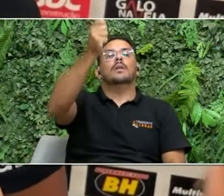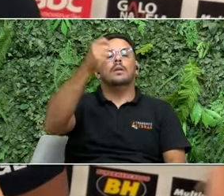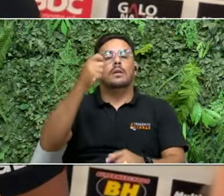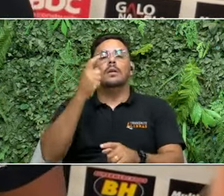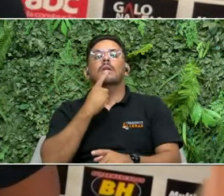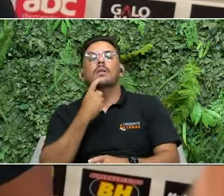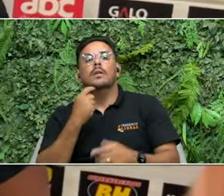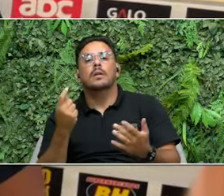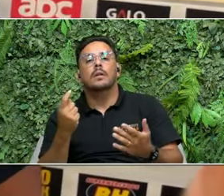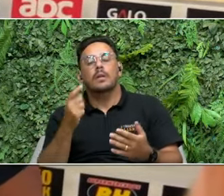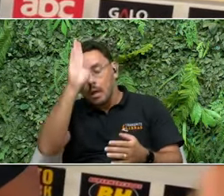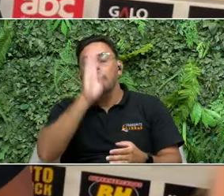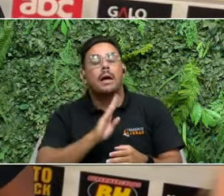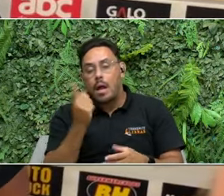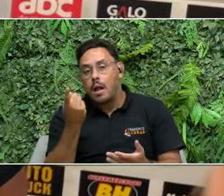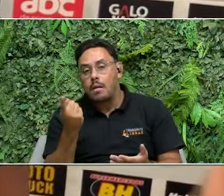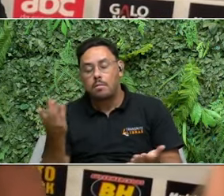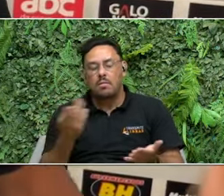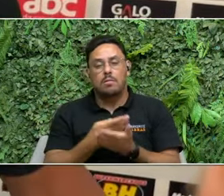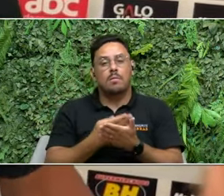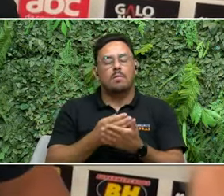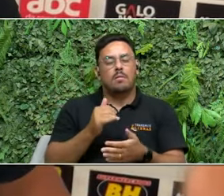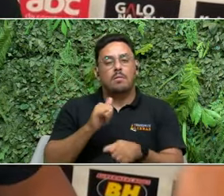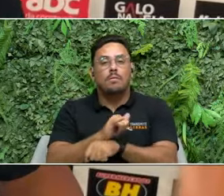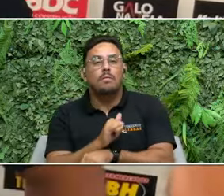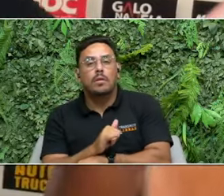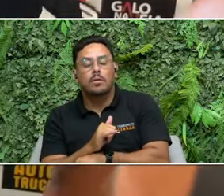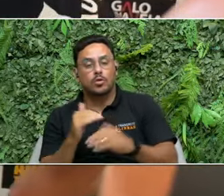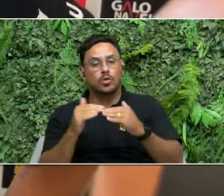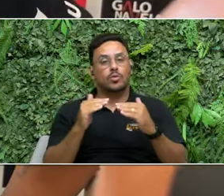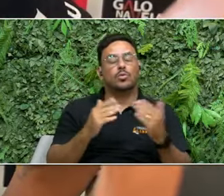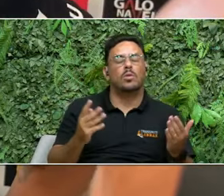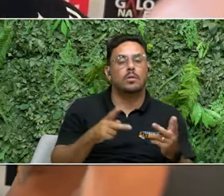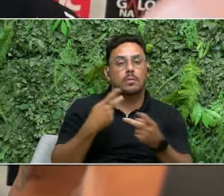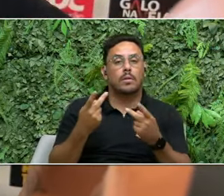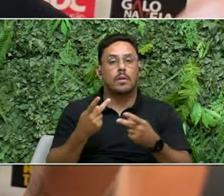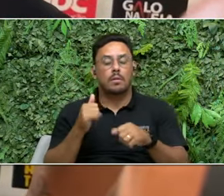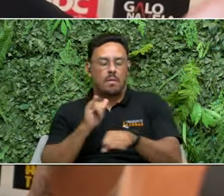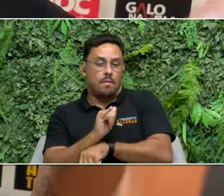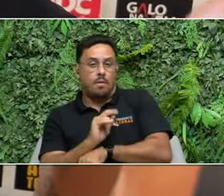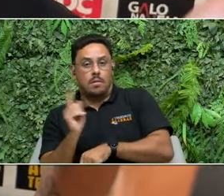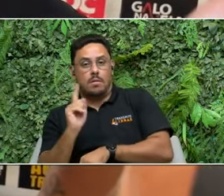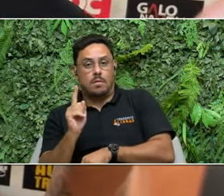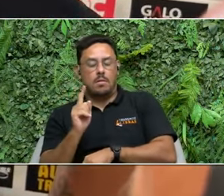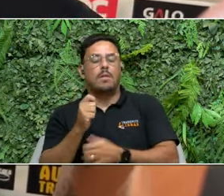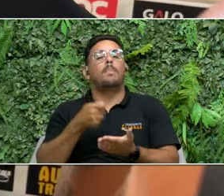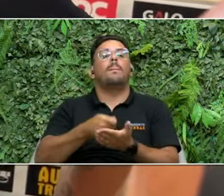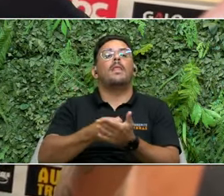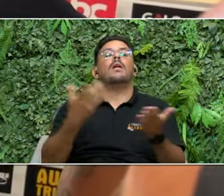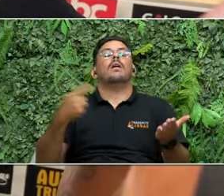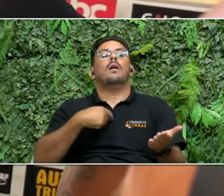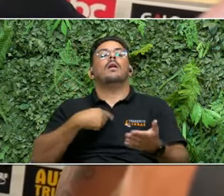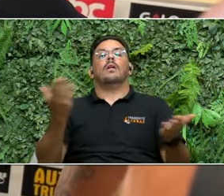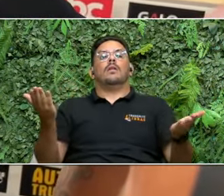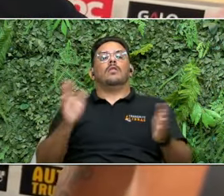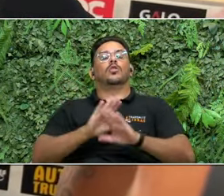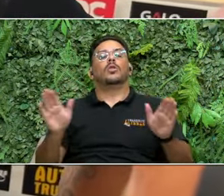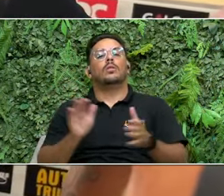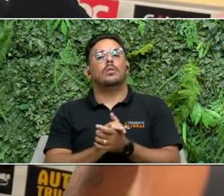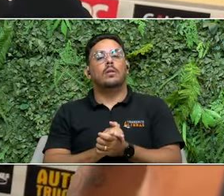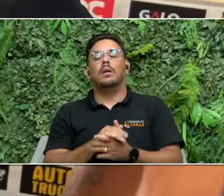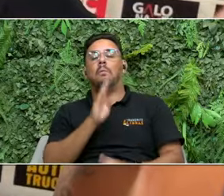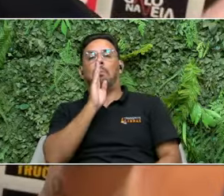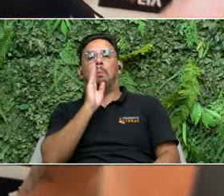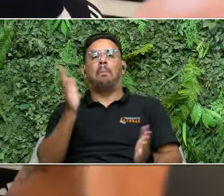Mas qual o jogador que quando você marca falta o jogador concorda todo mundo vai dizer que não foi falta e você vai punir todo mundo não é porque que você me Puna então aí ele fica